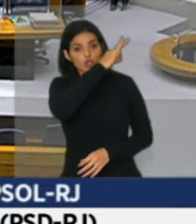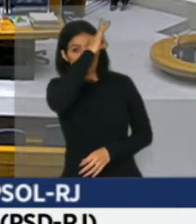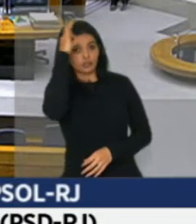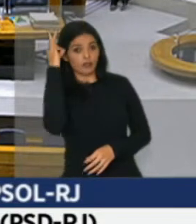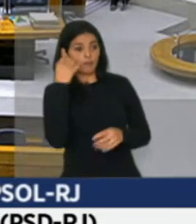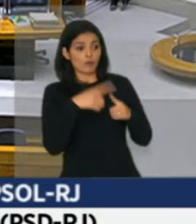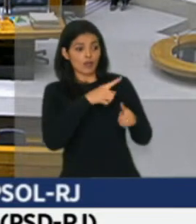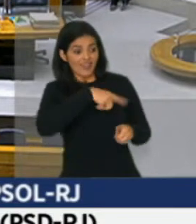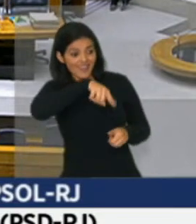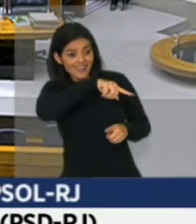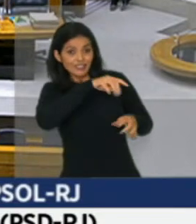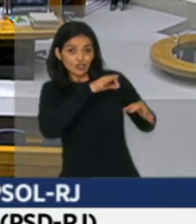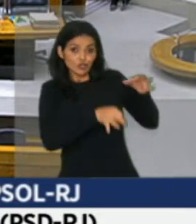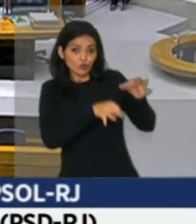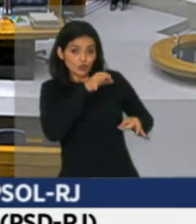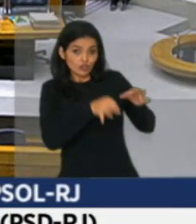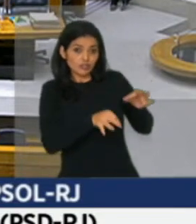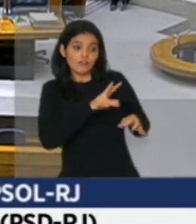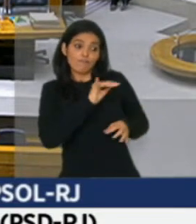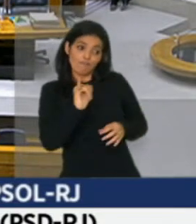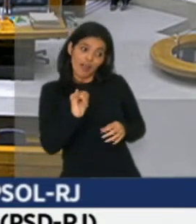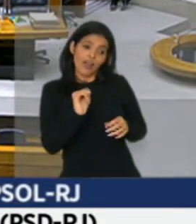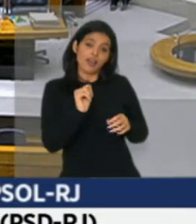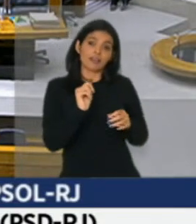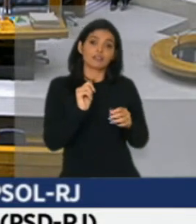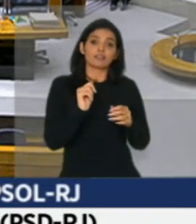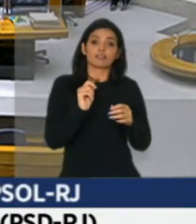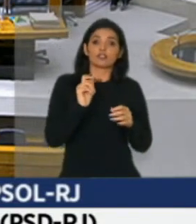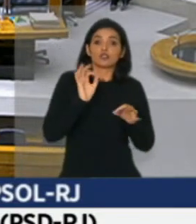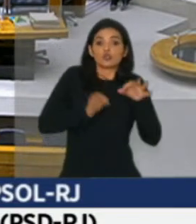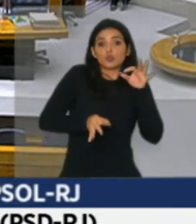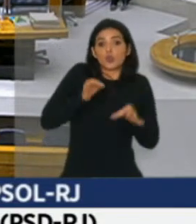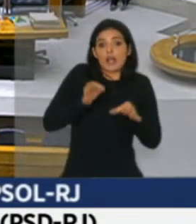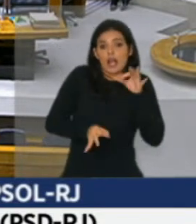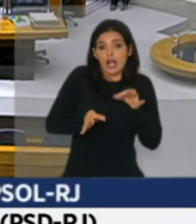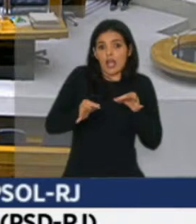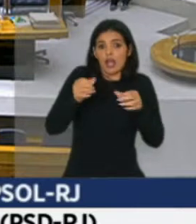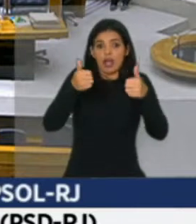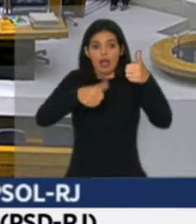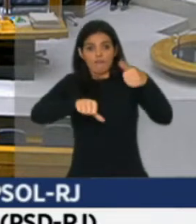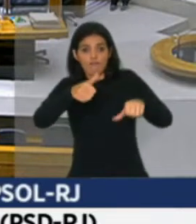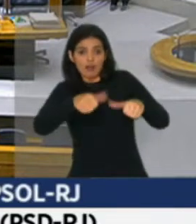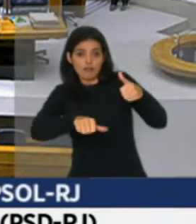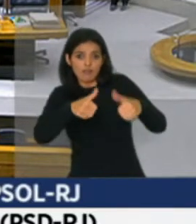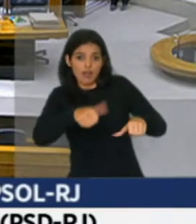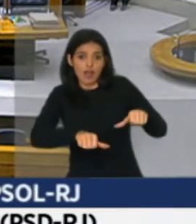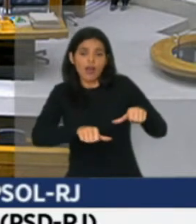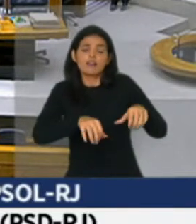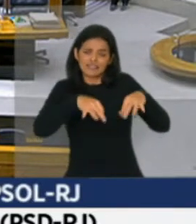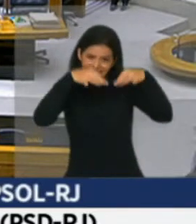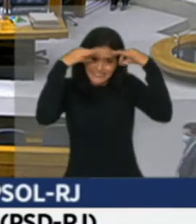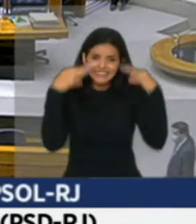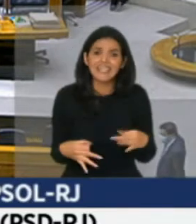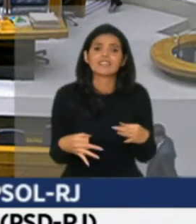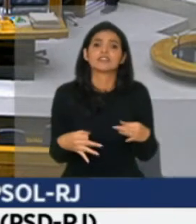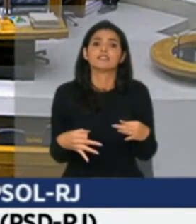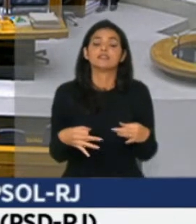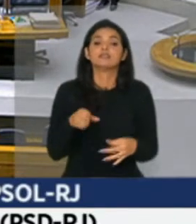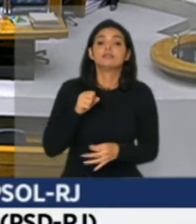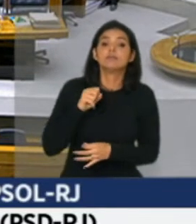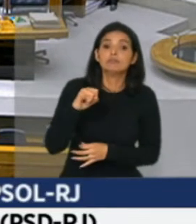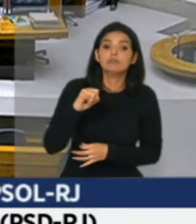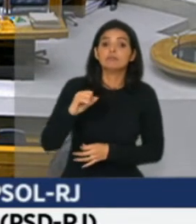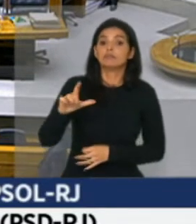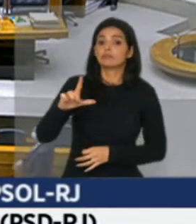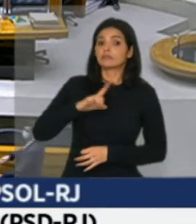de vista constitucional, de avaliar de maneira concreta a